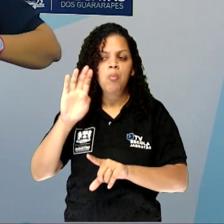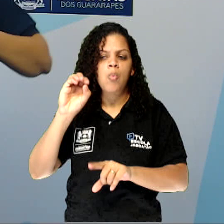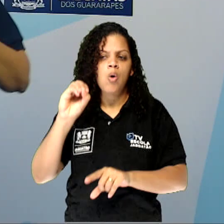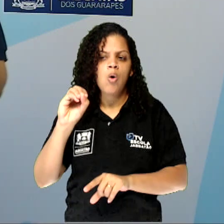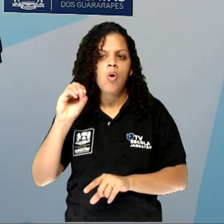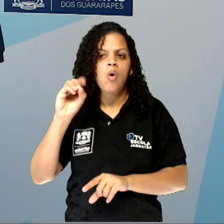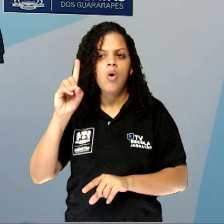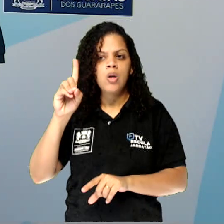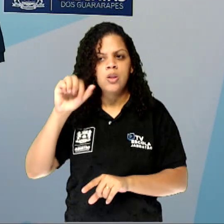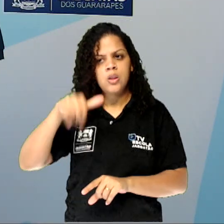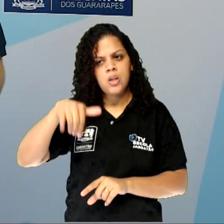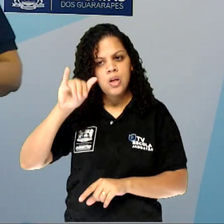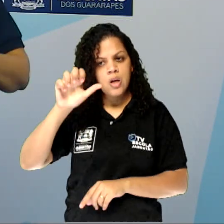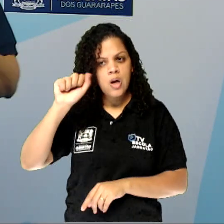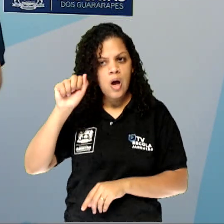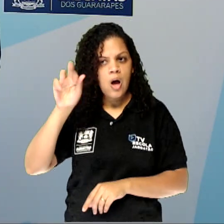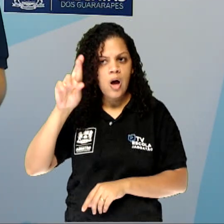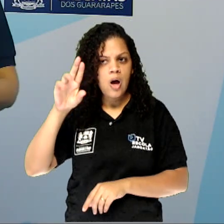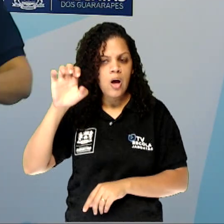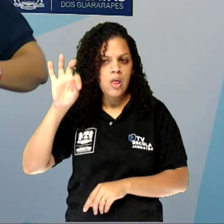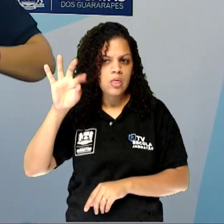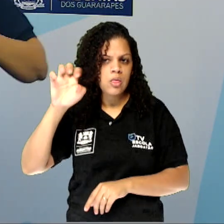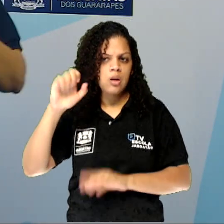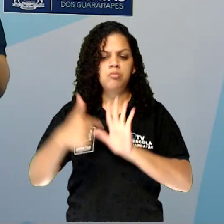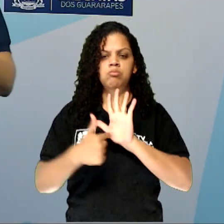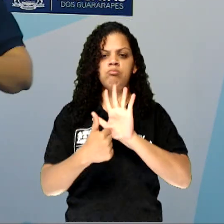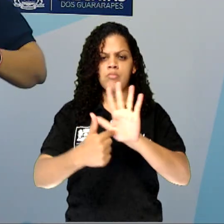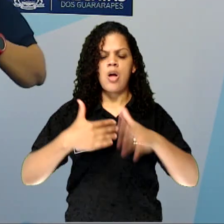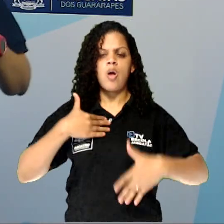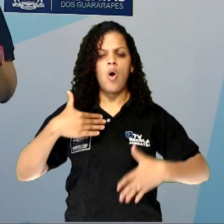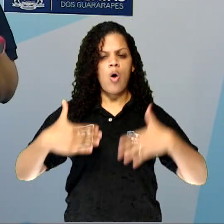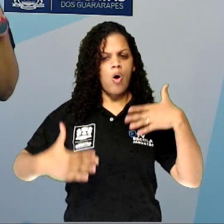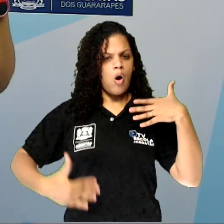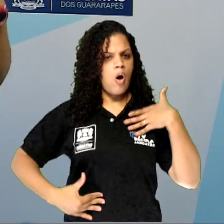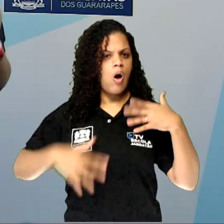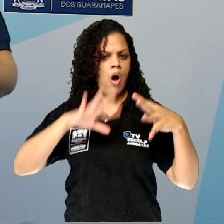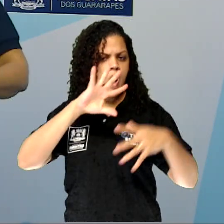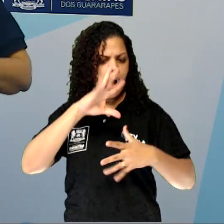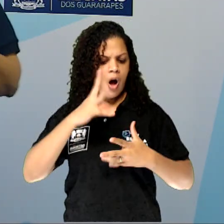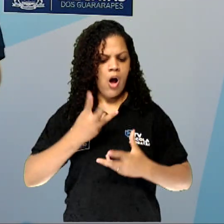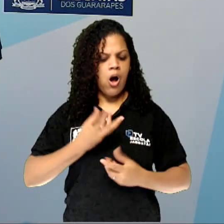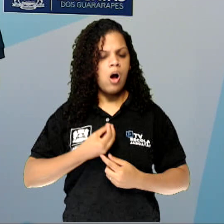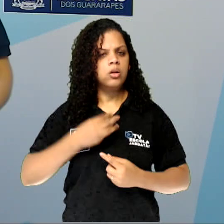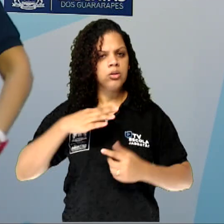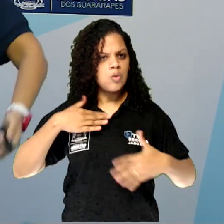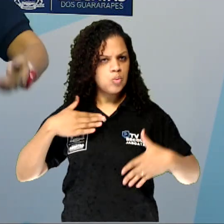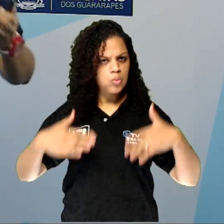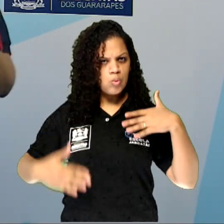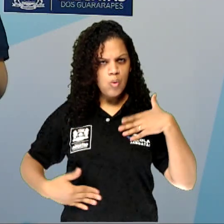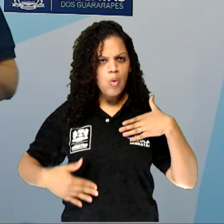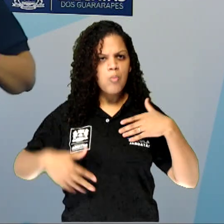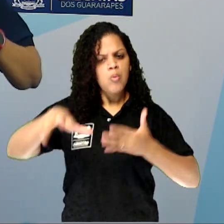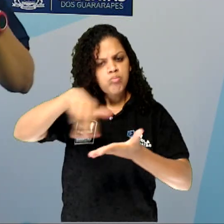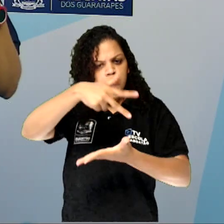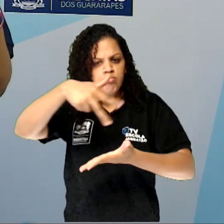corporal, o corpo, né, para expressar a sua arte. E nisso eles vão, além, né, da sua performance,